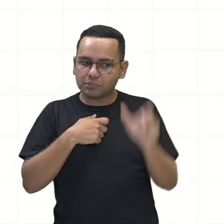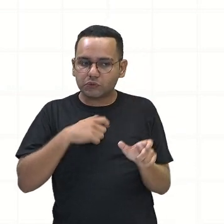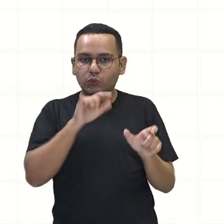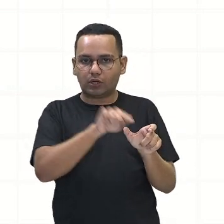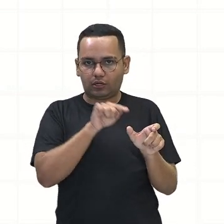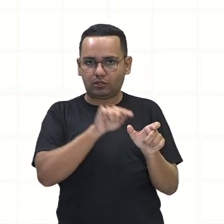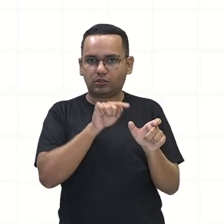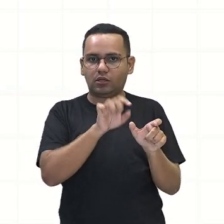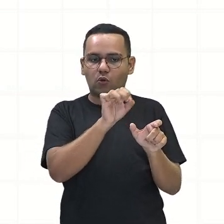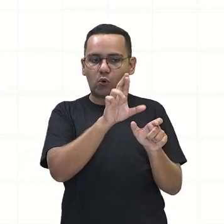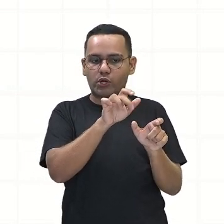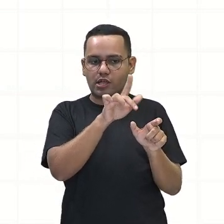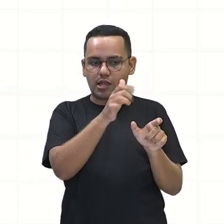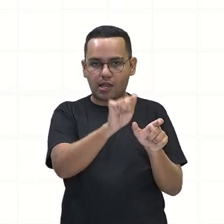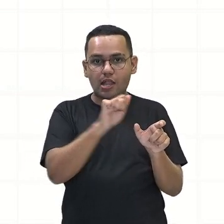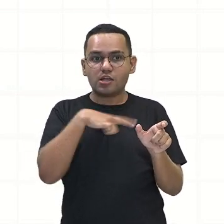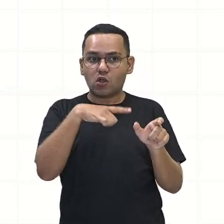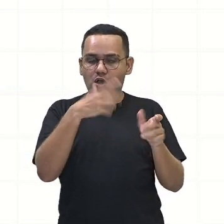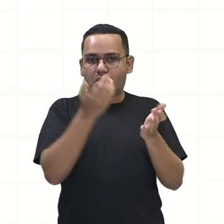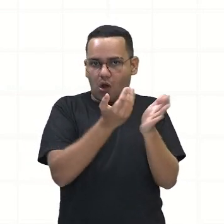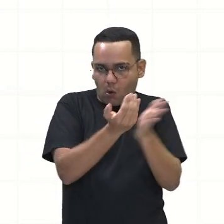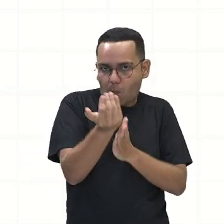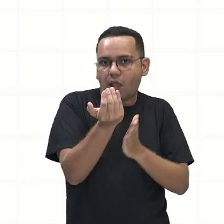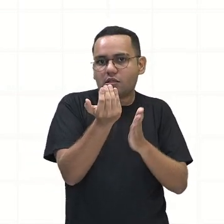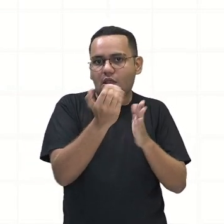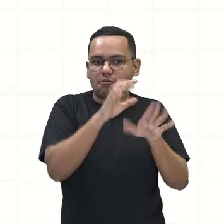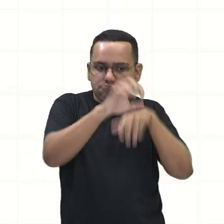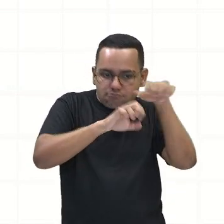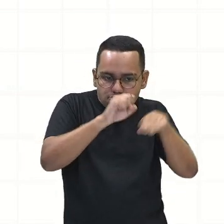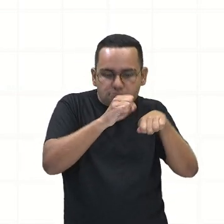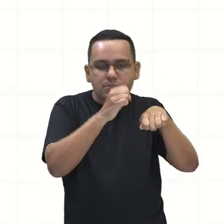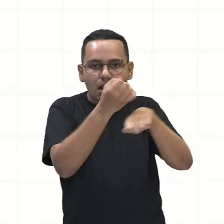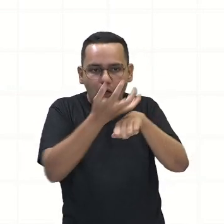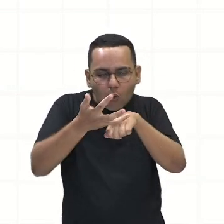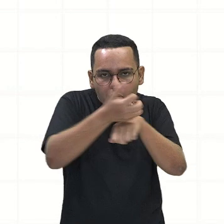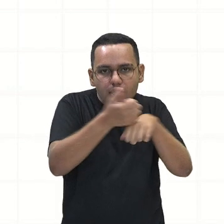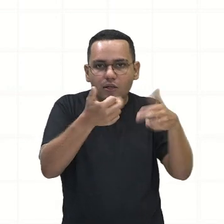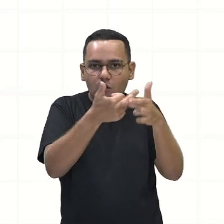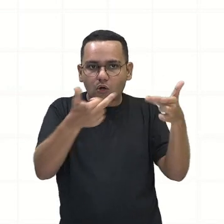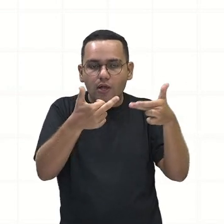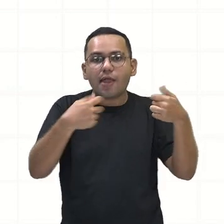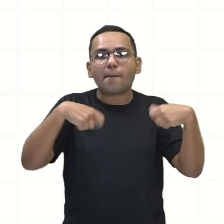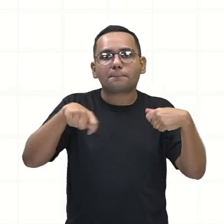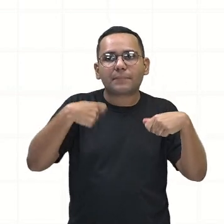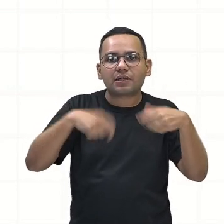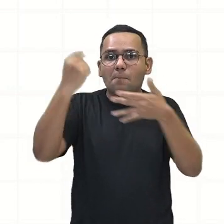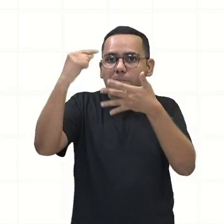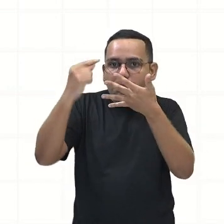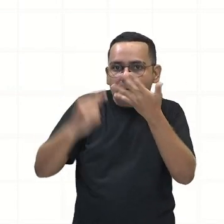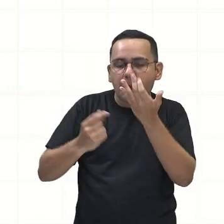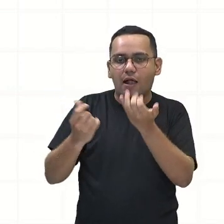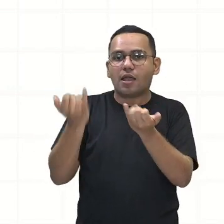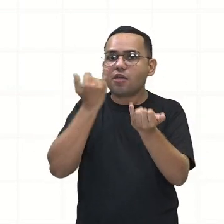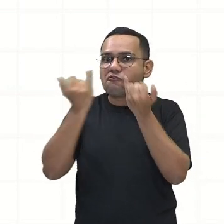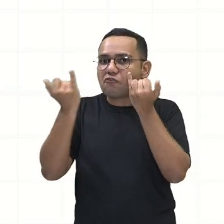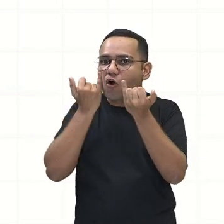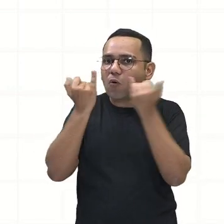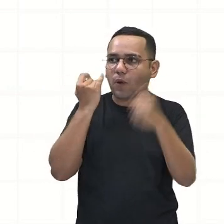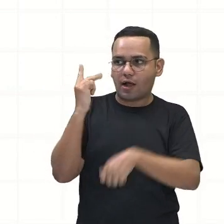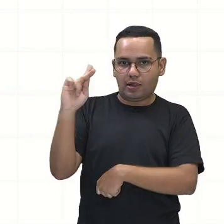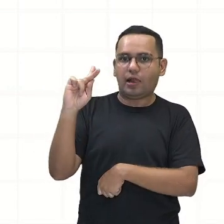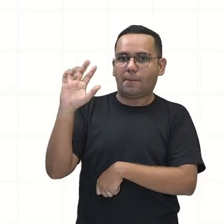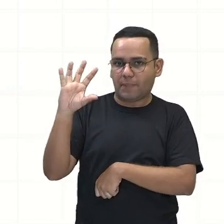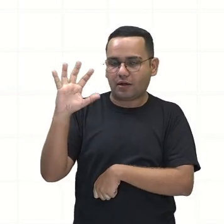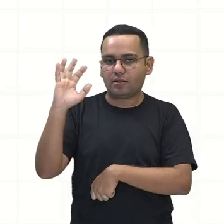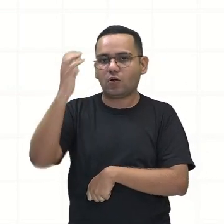de colonização, ele teria que prestar ali contas à coroa europeia, certo? Então,